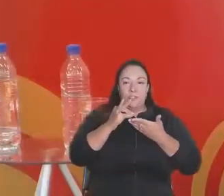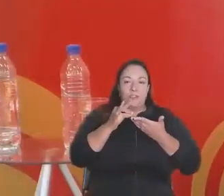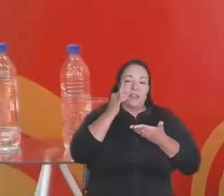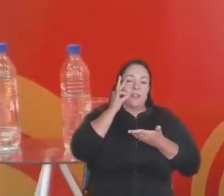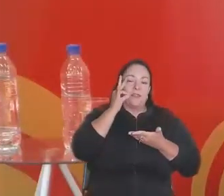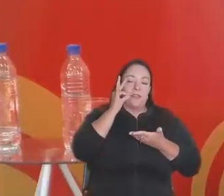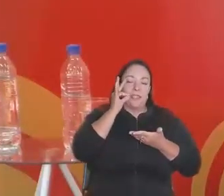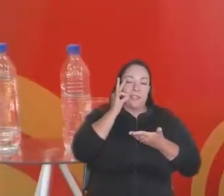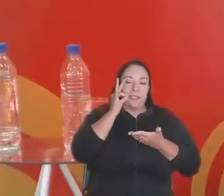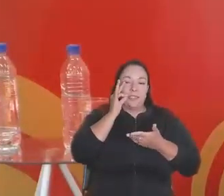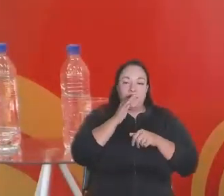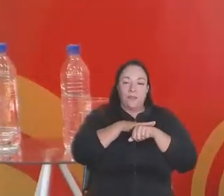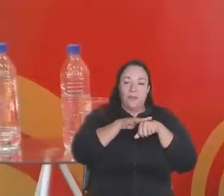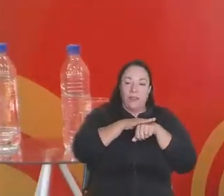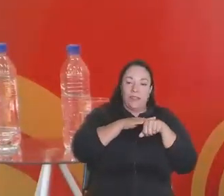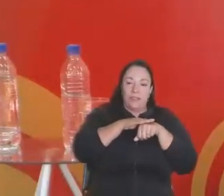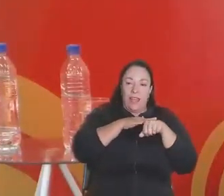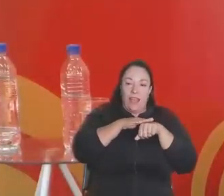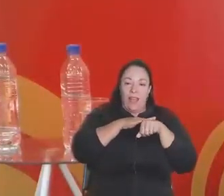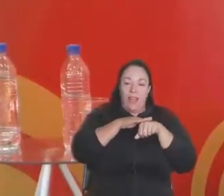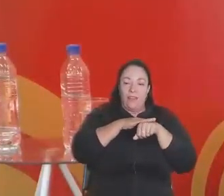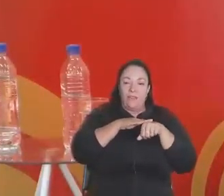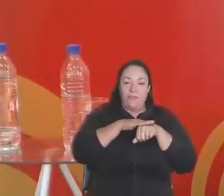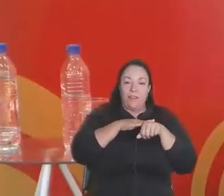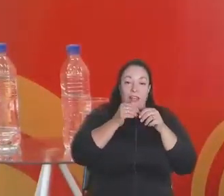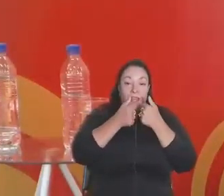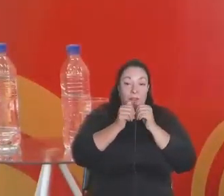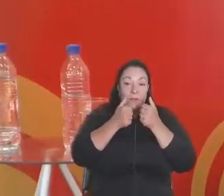prosa, despedia de todo mundo e entrava no ônibus e ia.